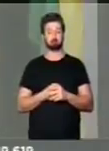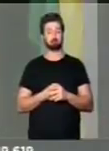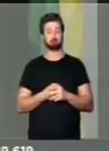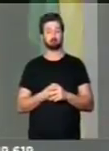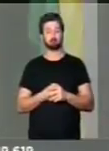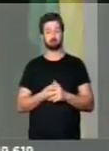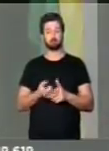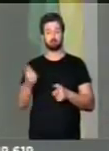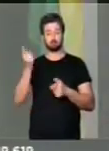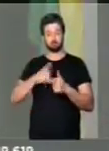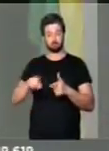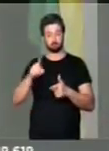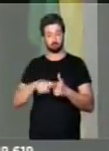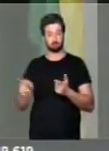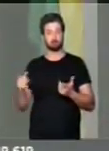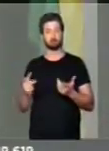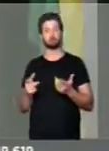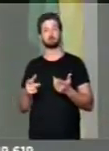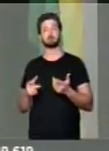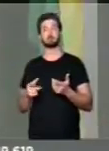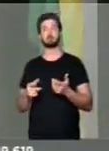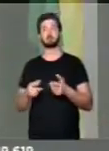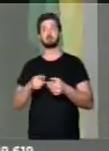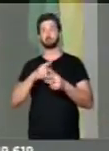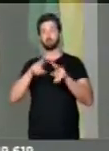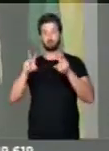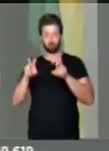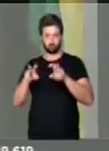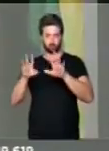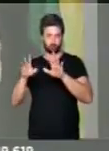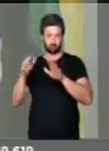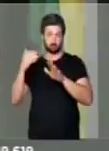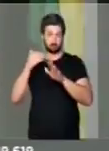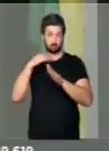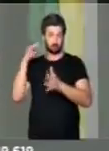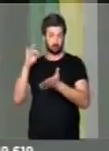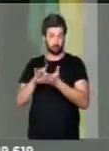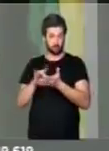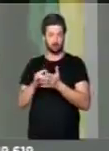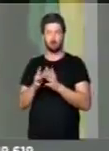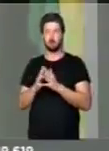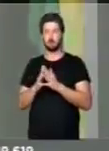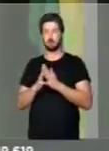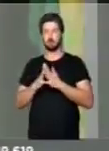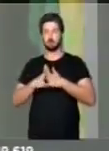a questão está, no que se diz respeito aos bancos oficiais,